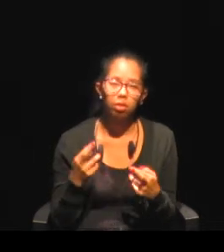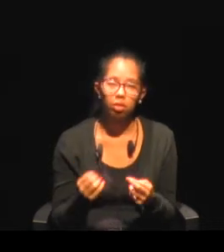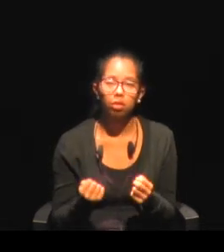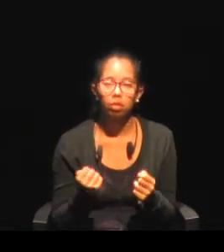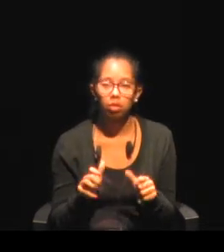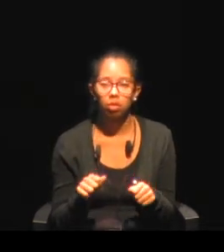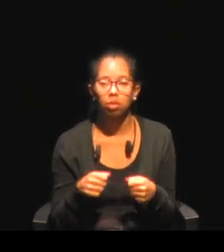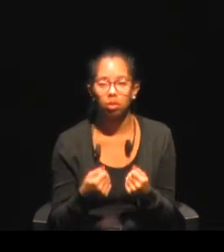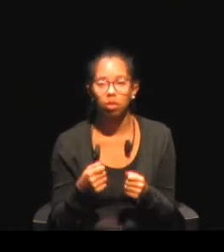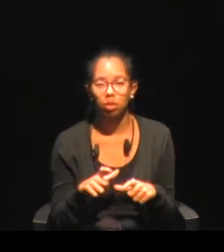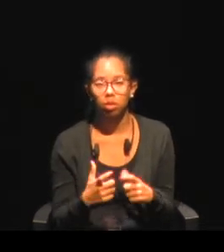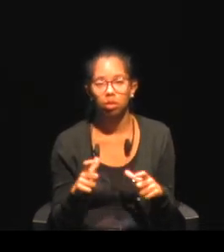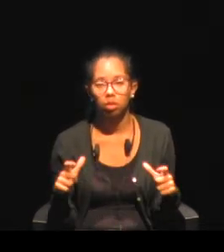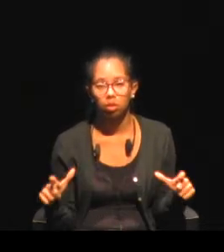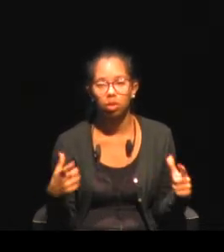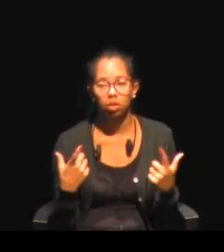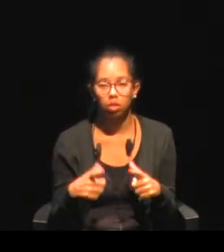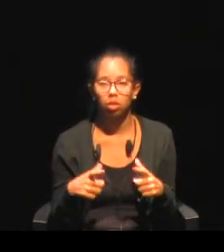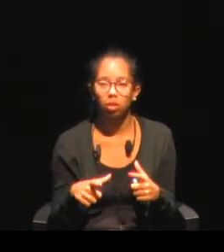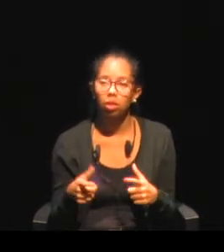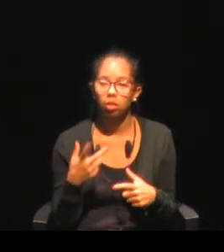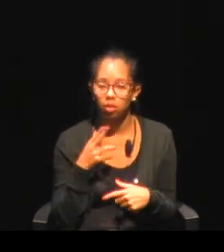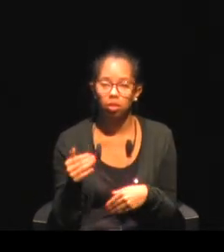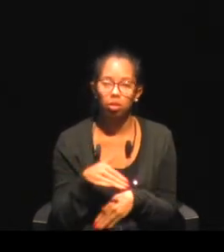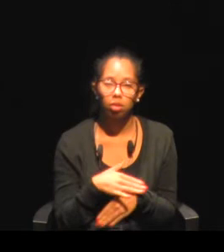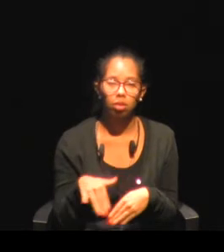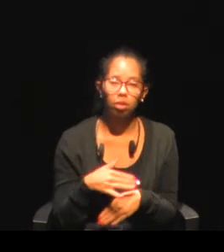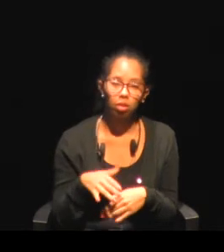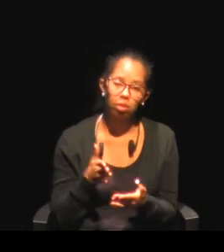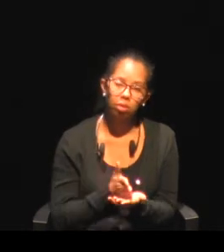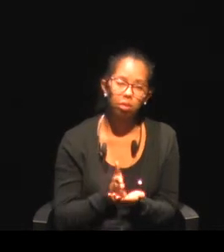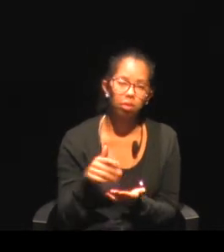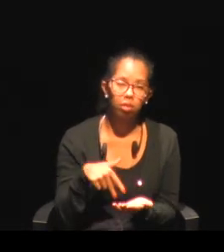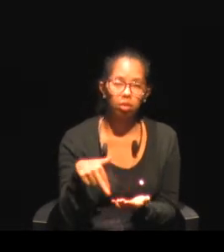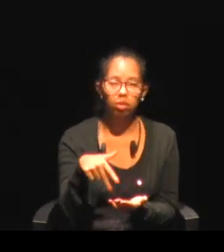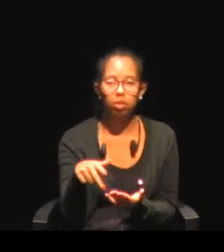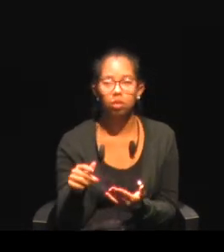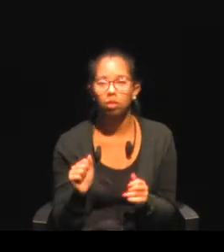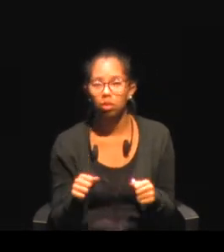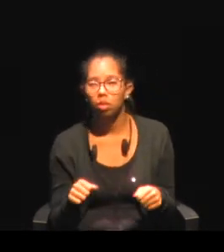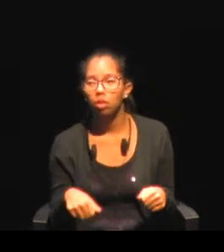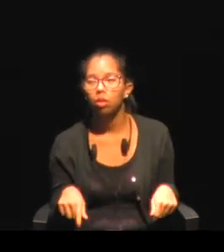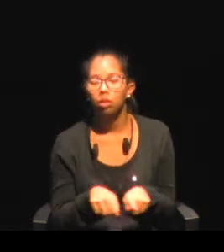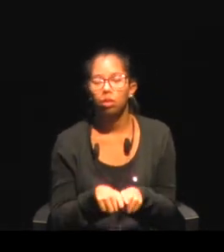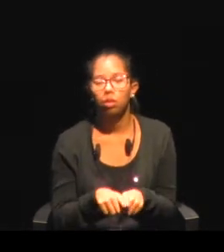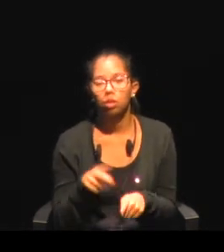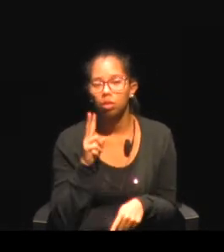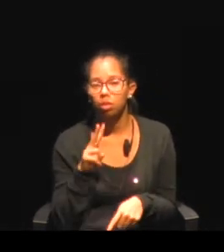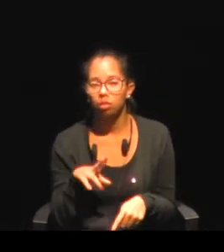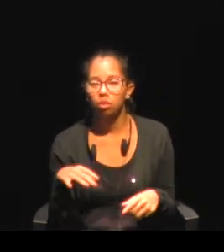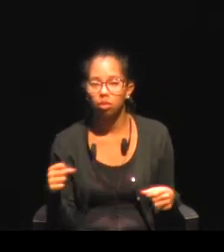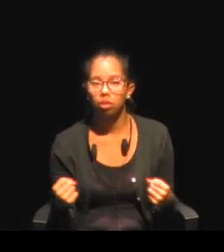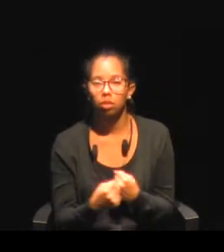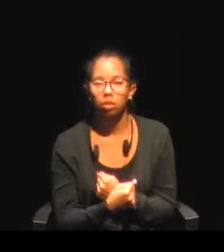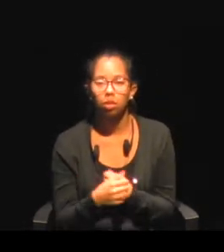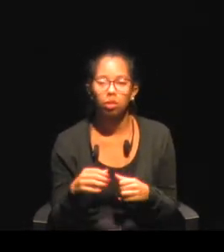dobraduras assim no concreto que amplia esse espaço, de tal maneira a que seja uma rua, seja uma passagem, mas que se constitua também como um lugar,